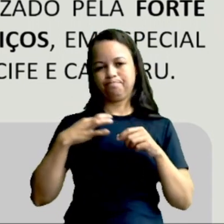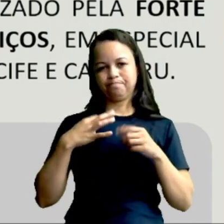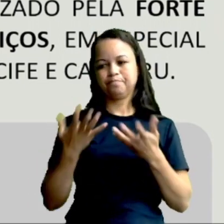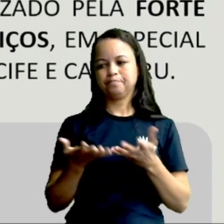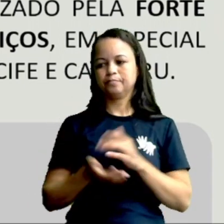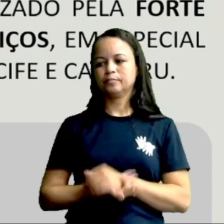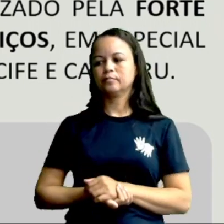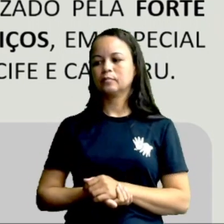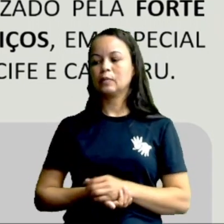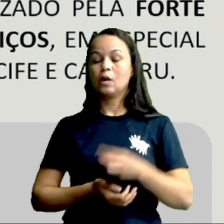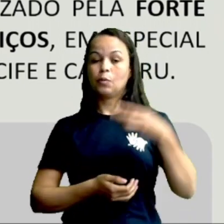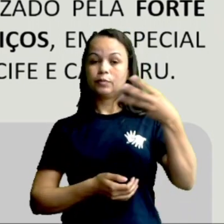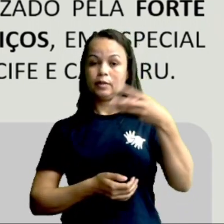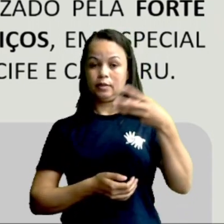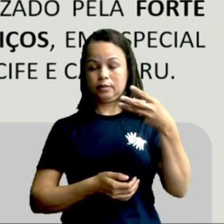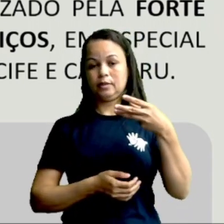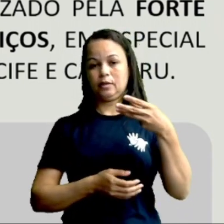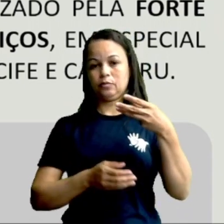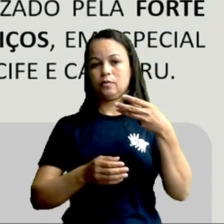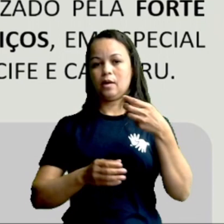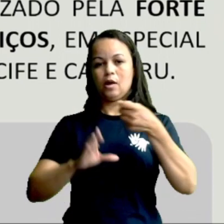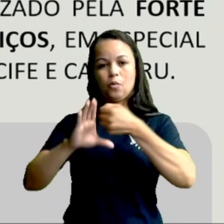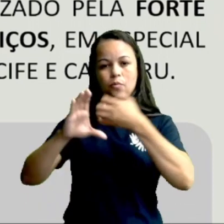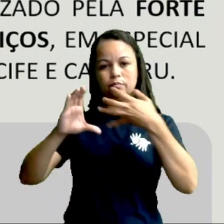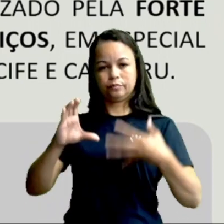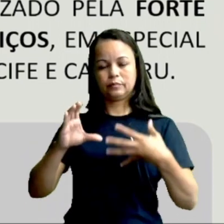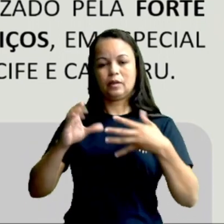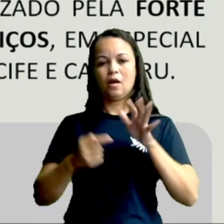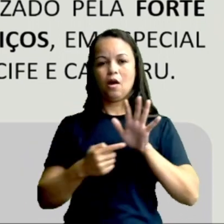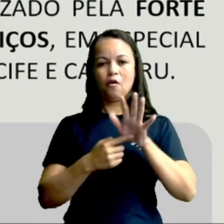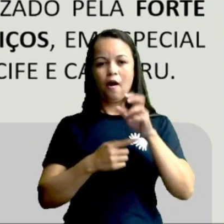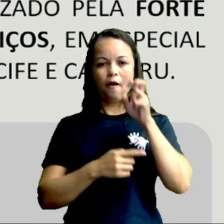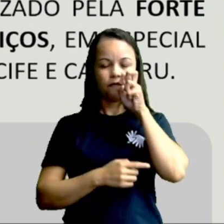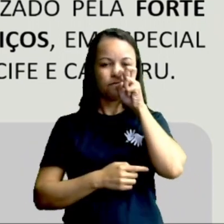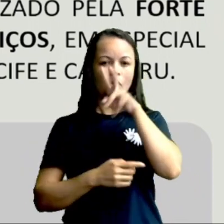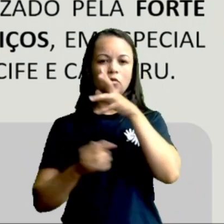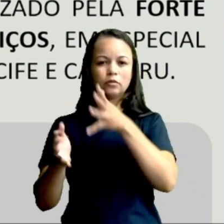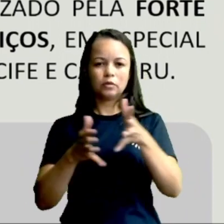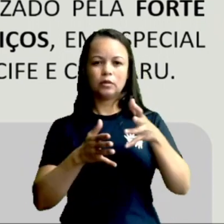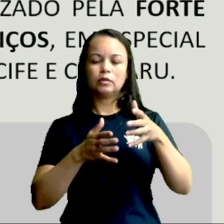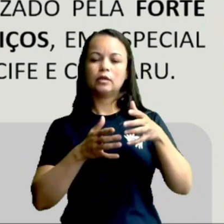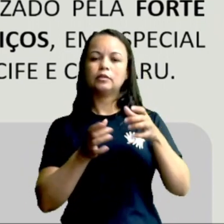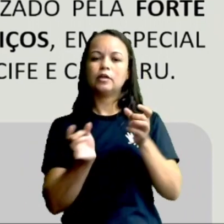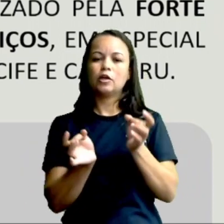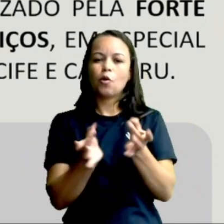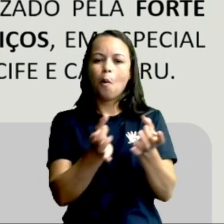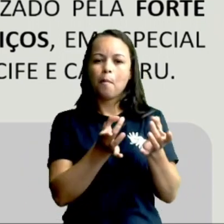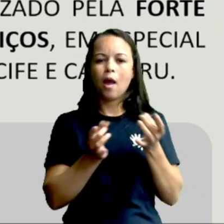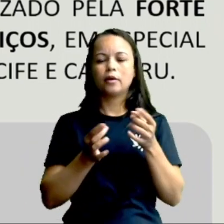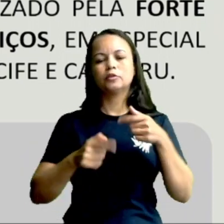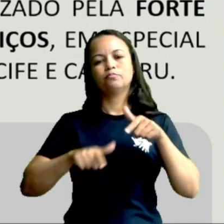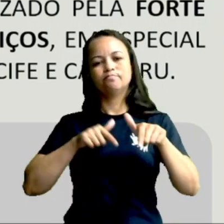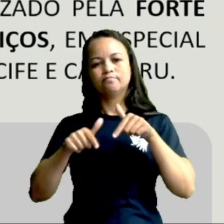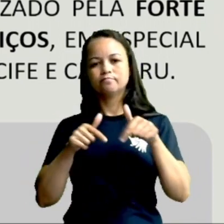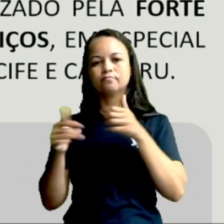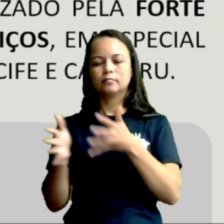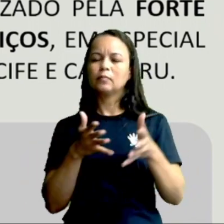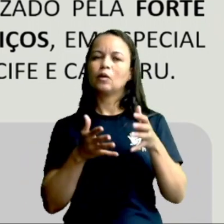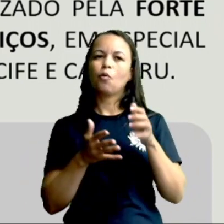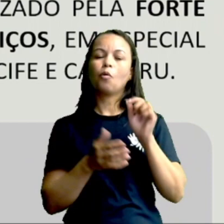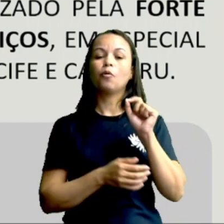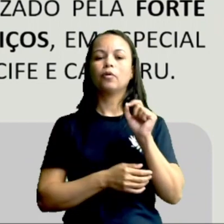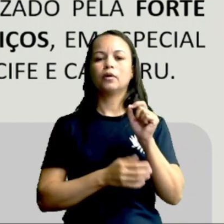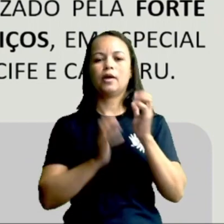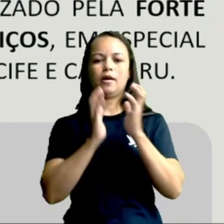O terceiro setor é caracterizado pela forte presença de comércios e serviços, em especial em grandes cidades como